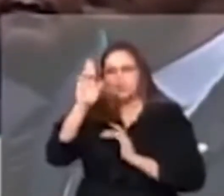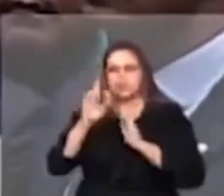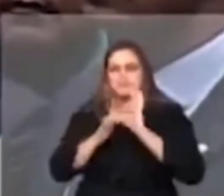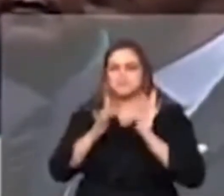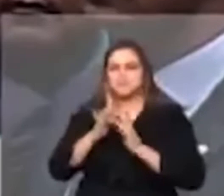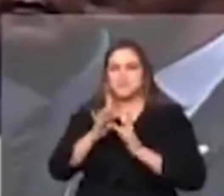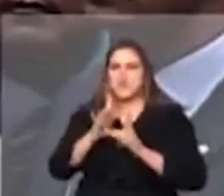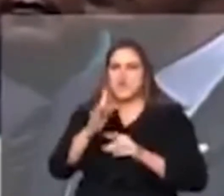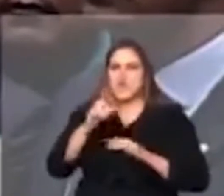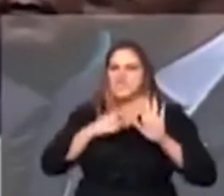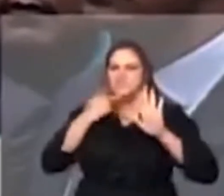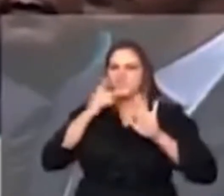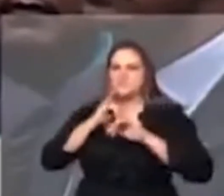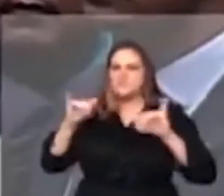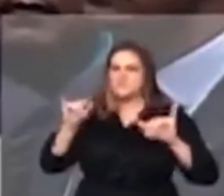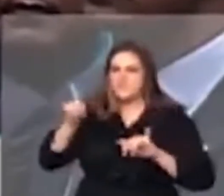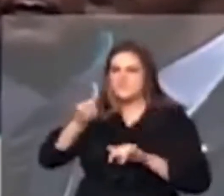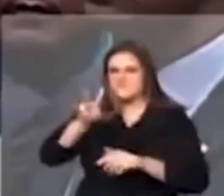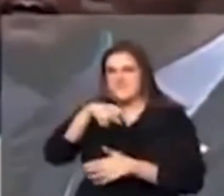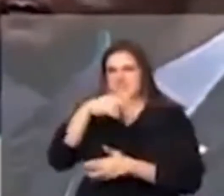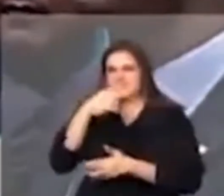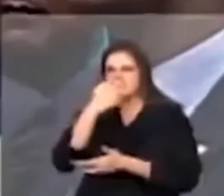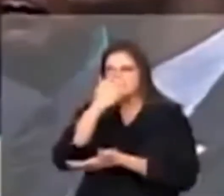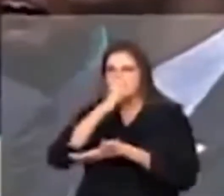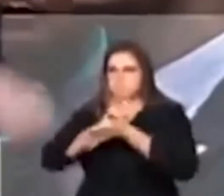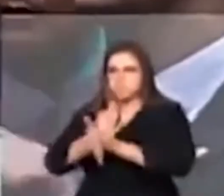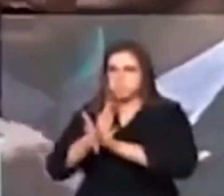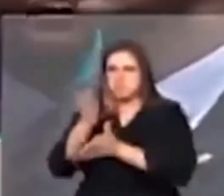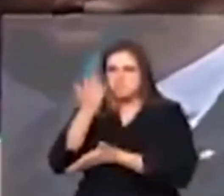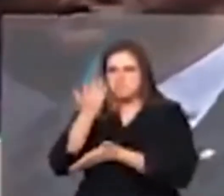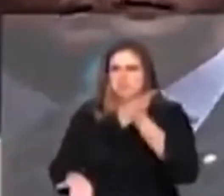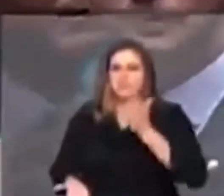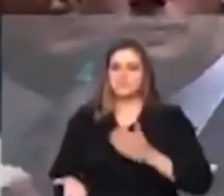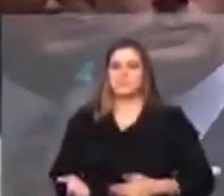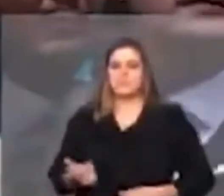a queda dos senhores a partir de hoje. E venho dizer aqui,